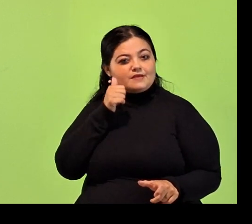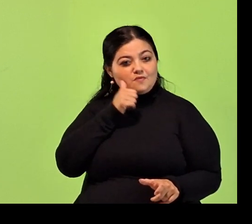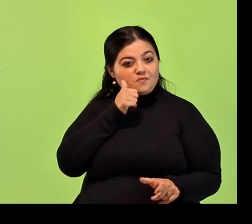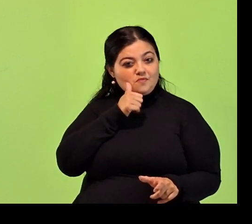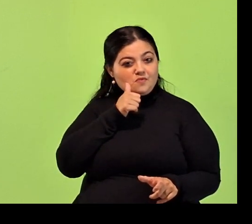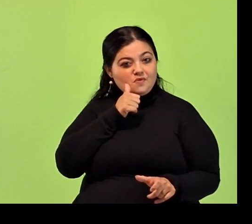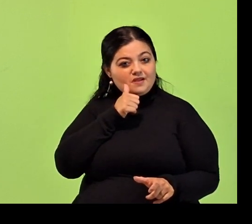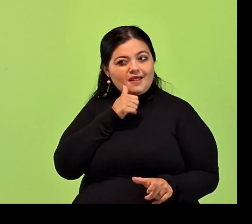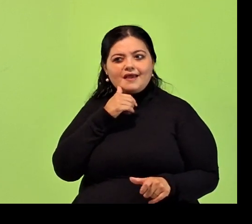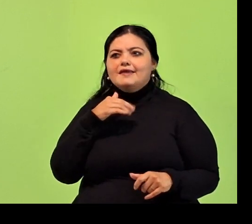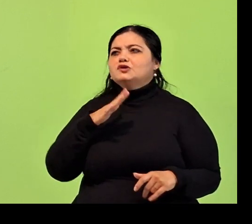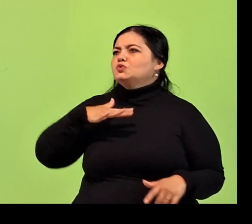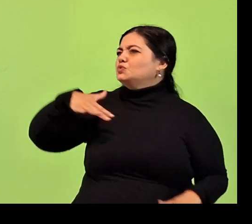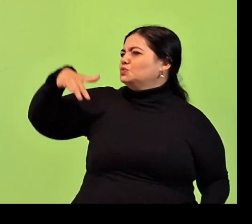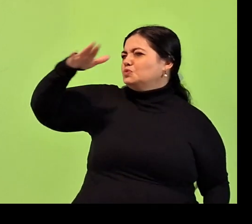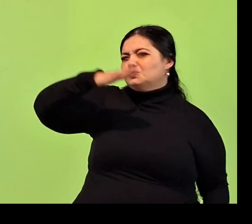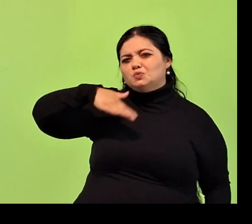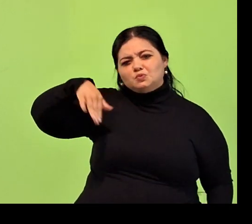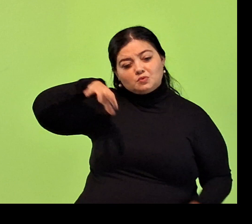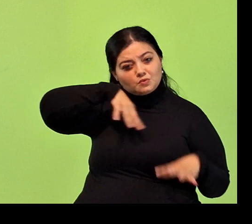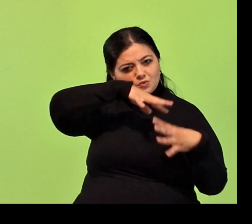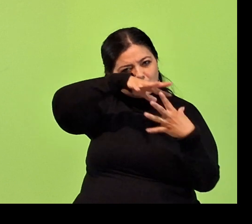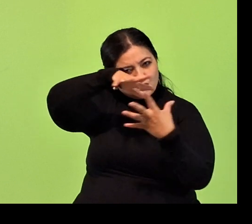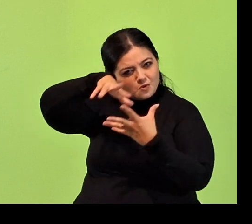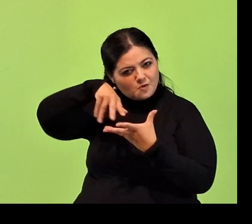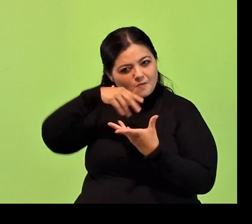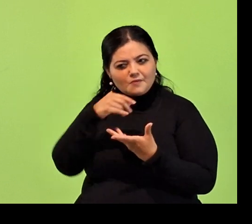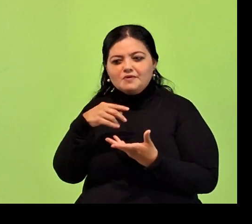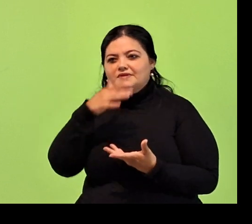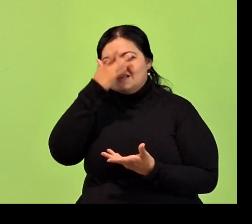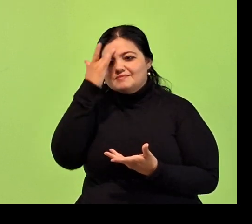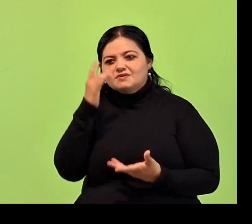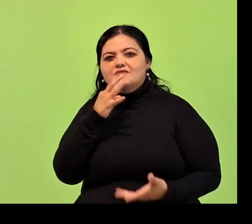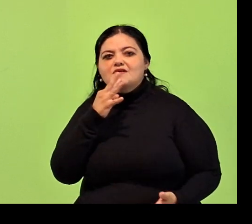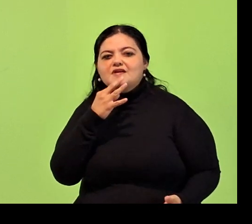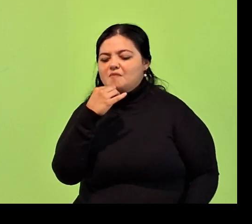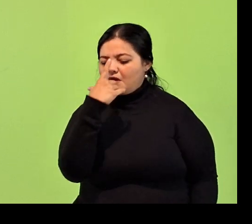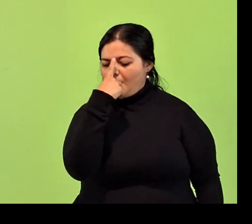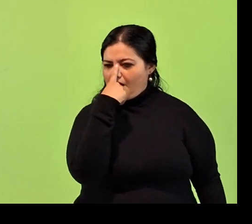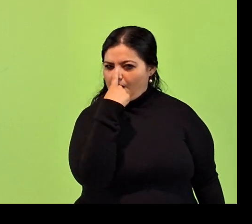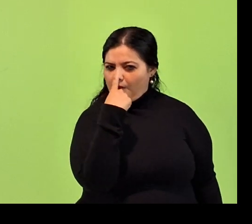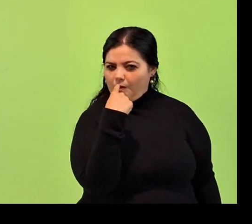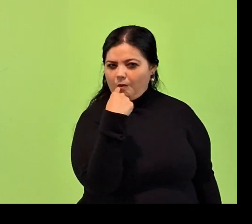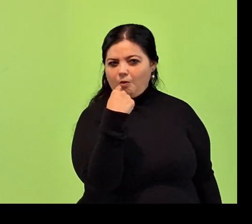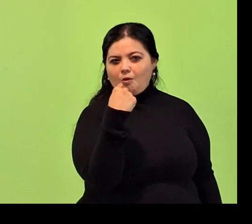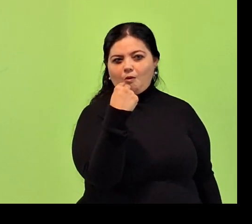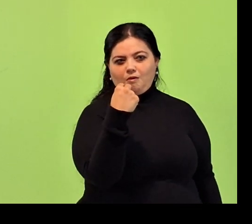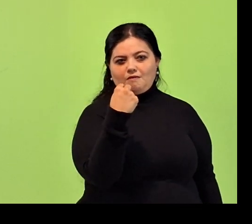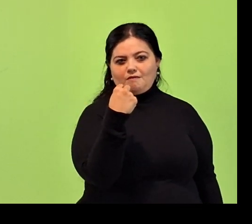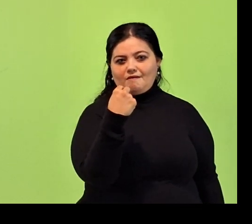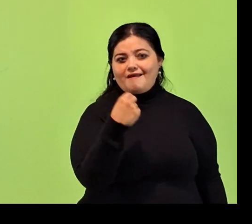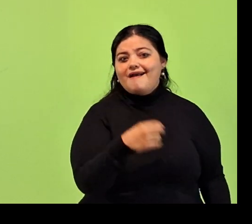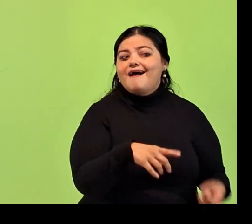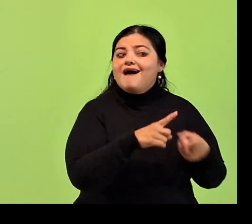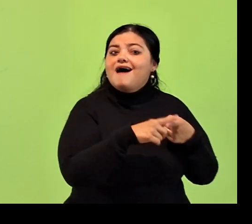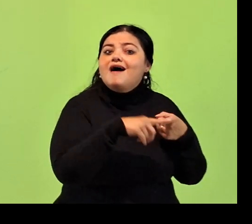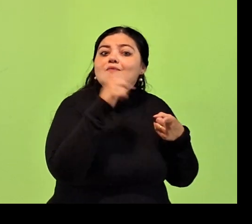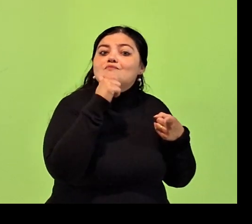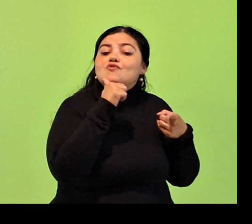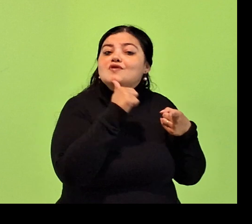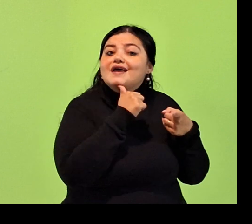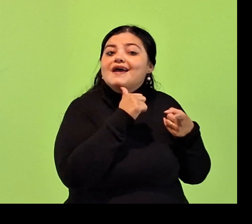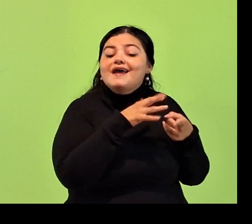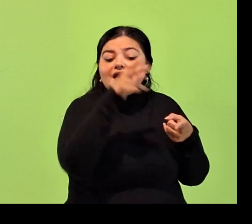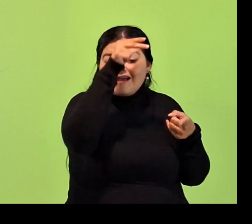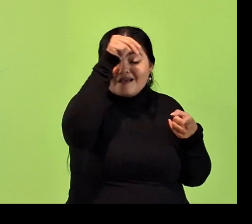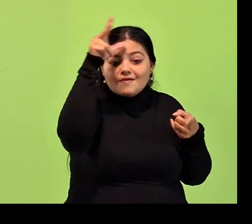e internacionalmente como as Bruxas de Guaratuba. Celina era a primeira-dama de Guaratuba à época,